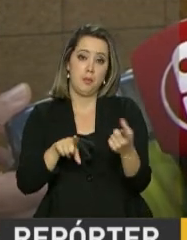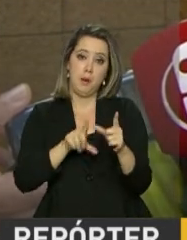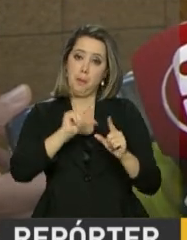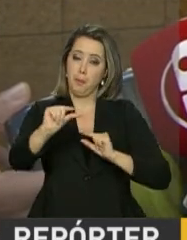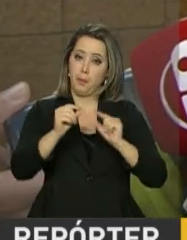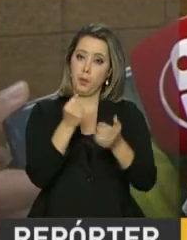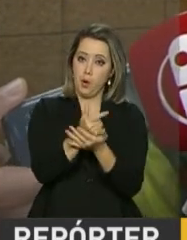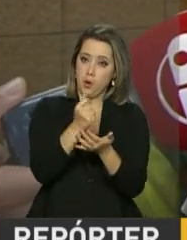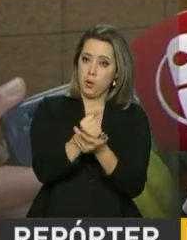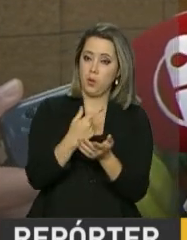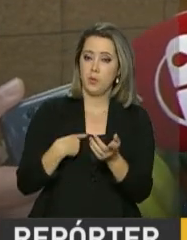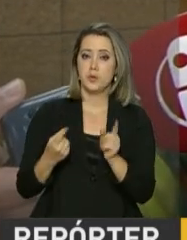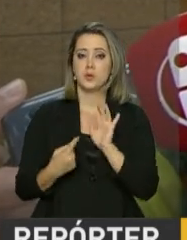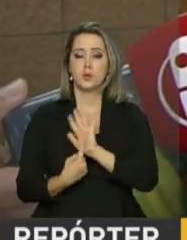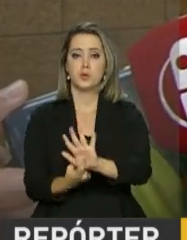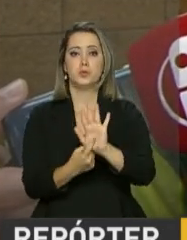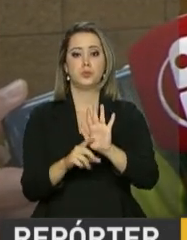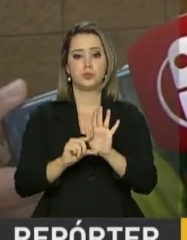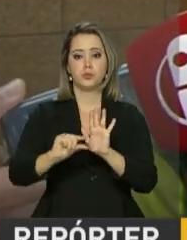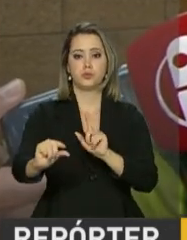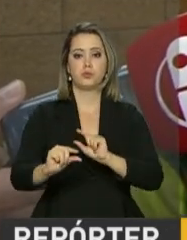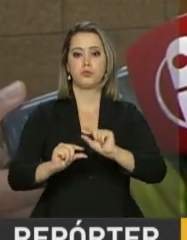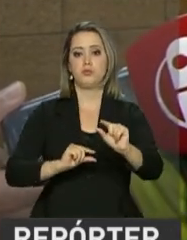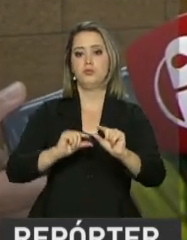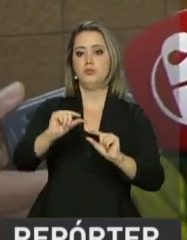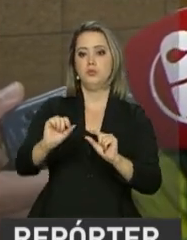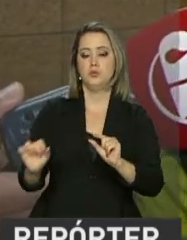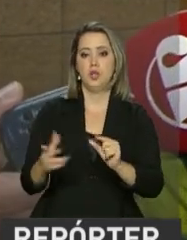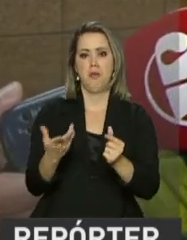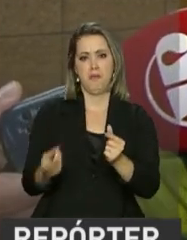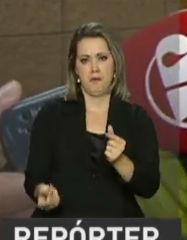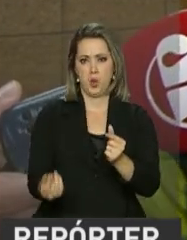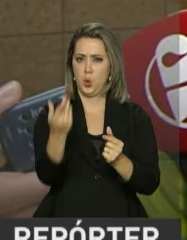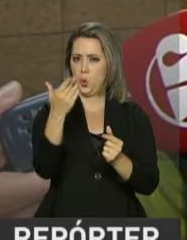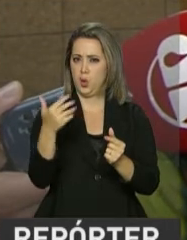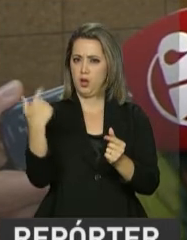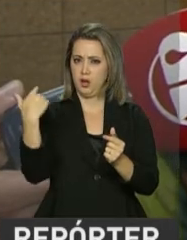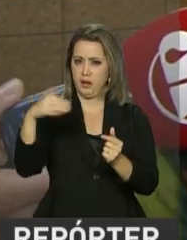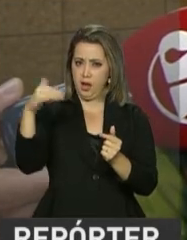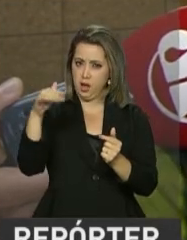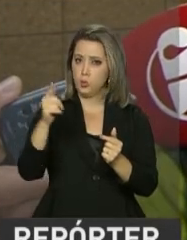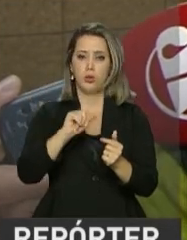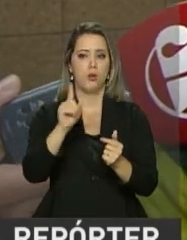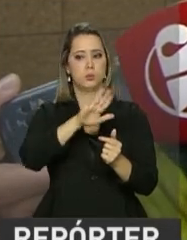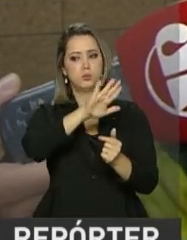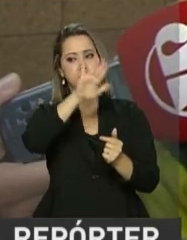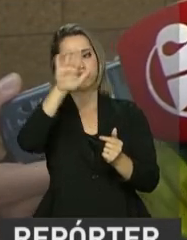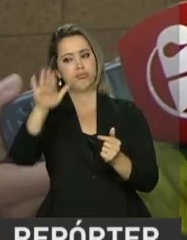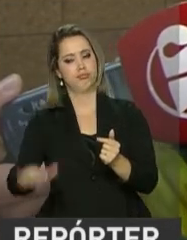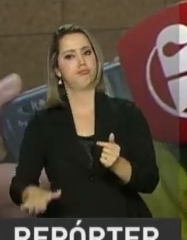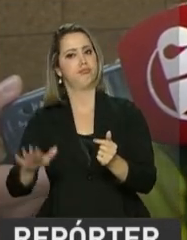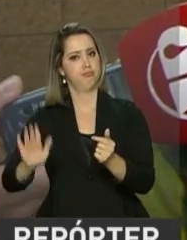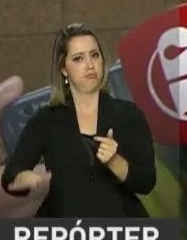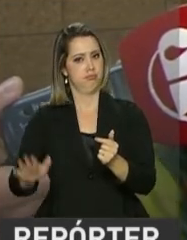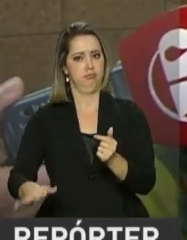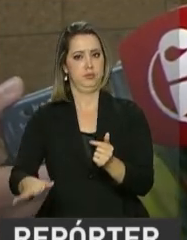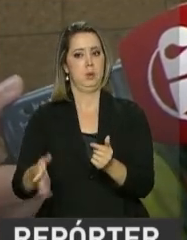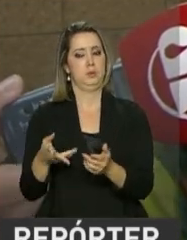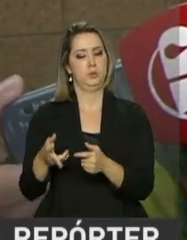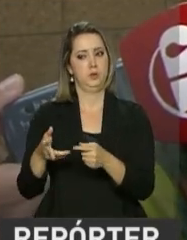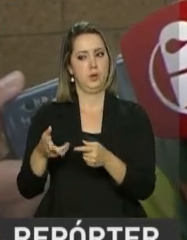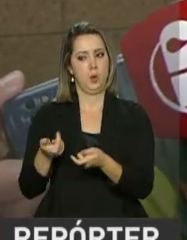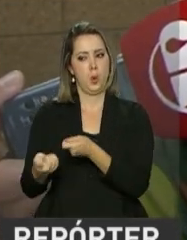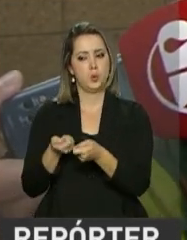vem dando muito pouco espaço para aumentos de preços até contendo em